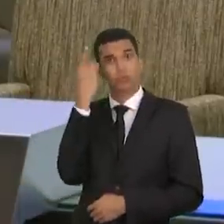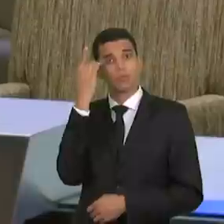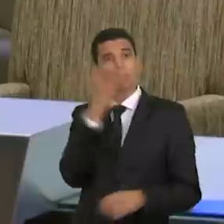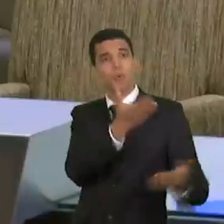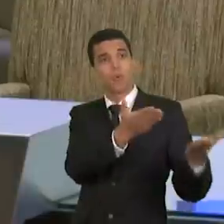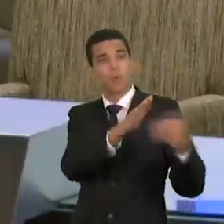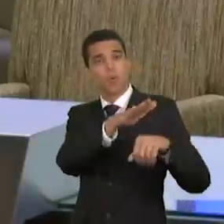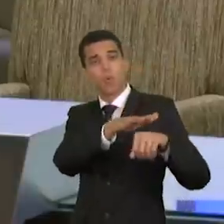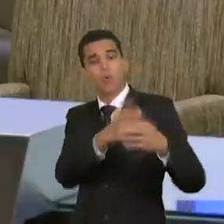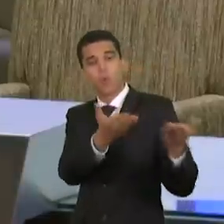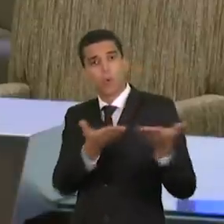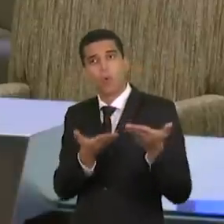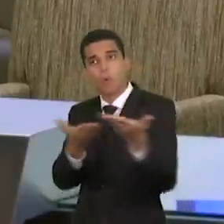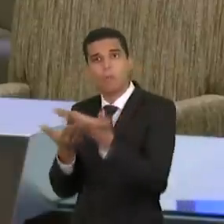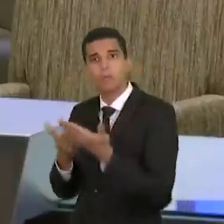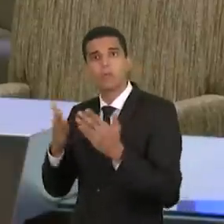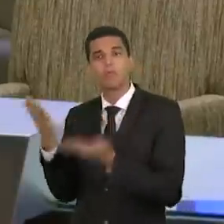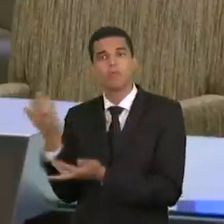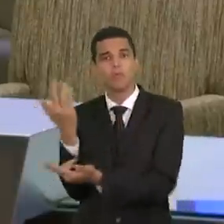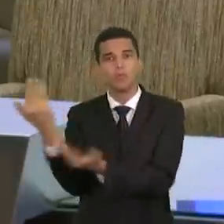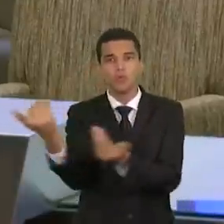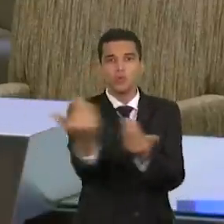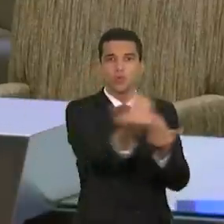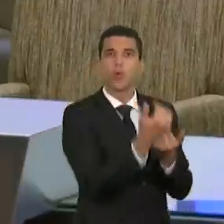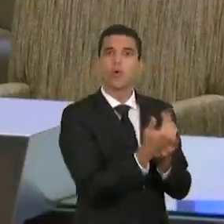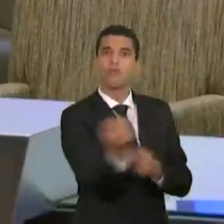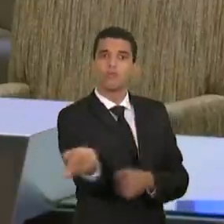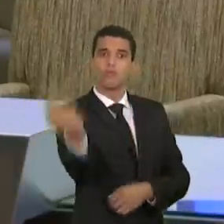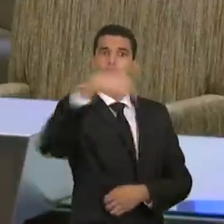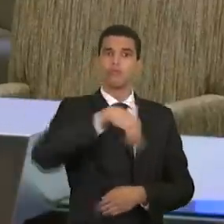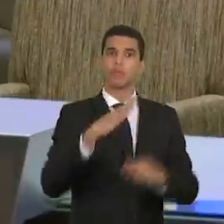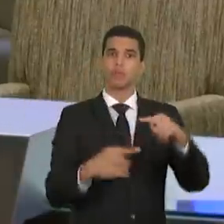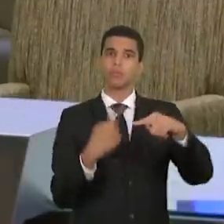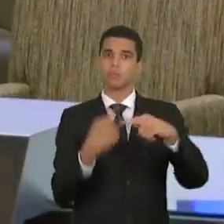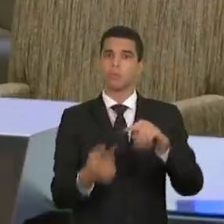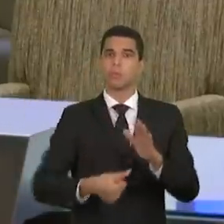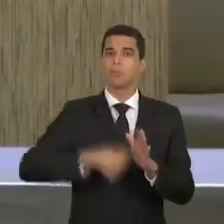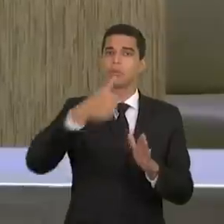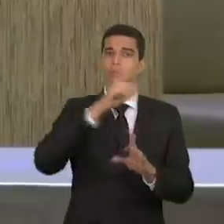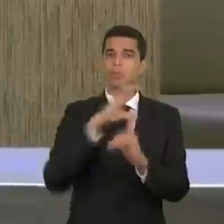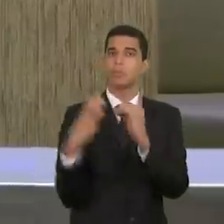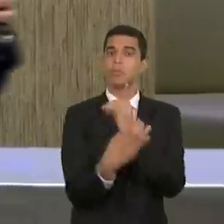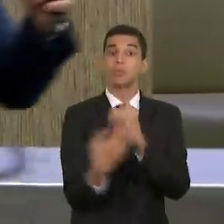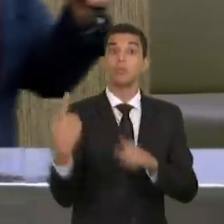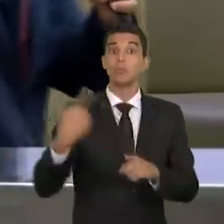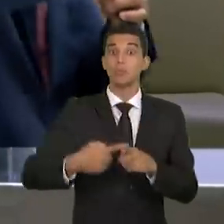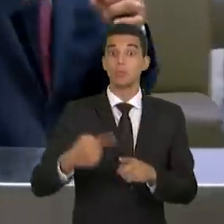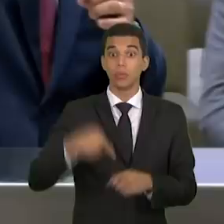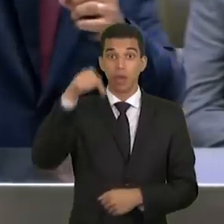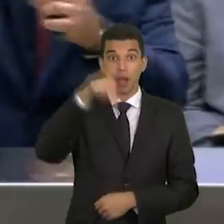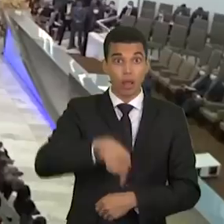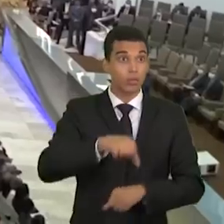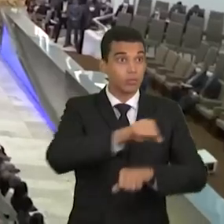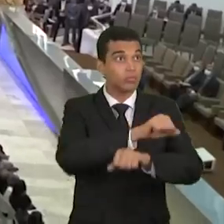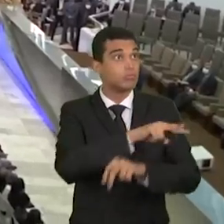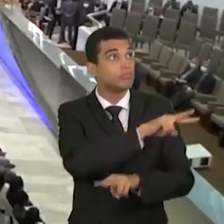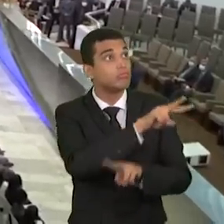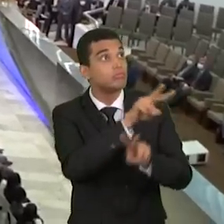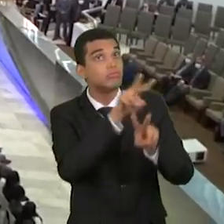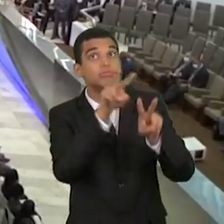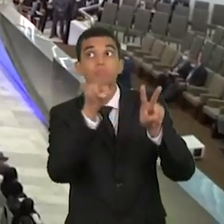estudo, este primeiro culto, e muitos outros vão ter, porque aqui está uma geração que vai